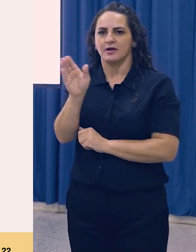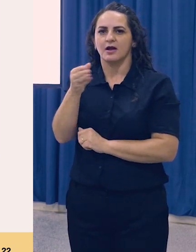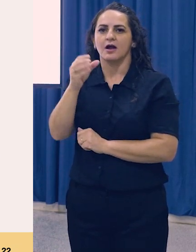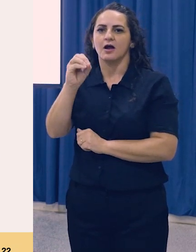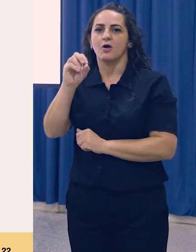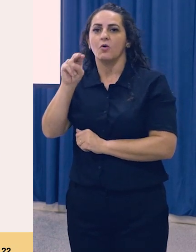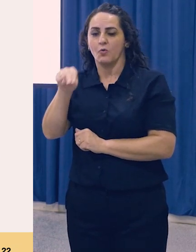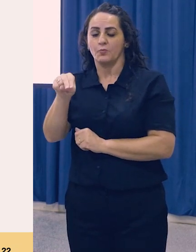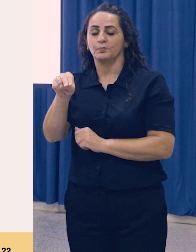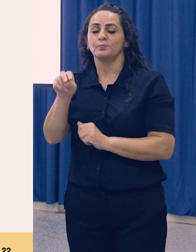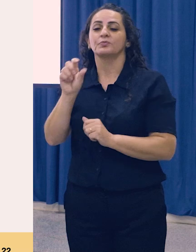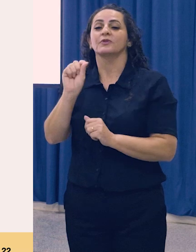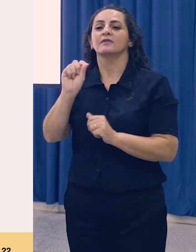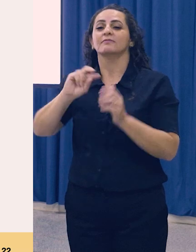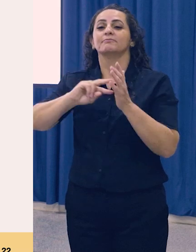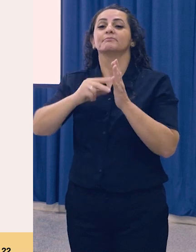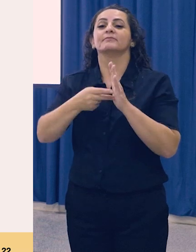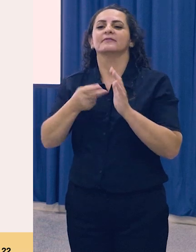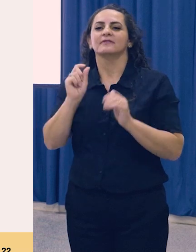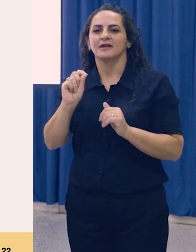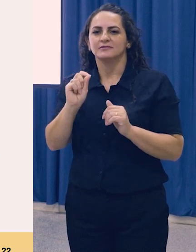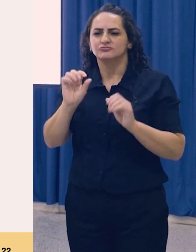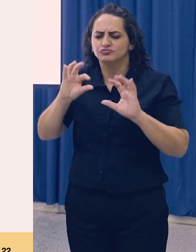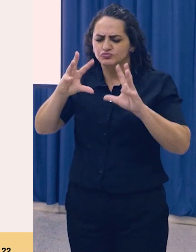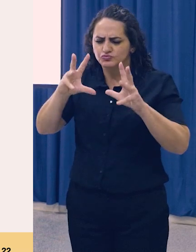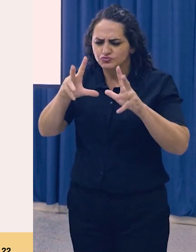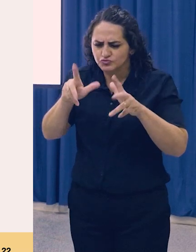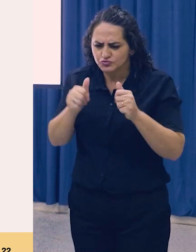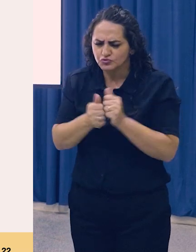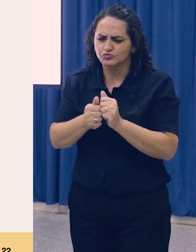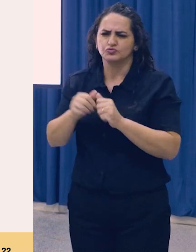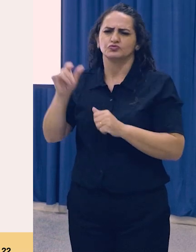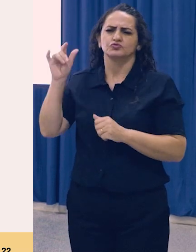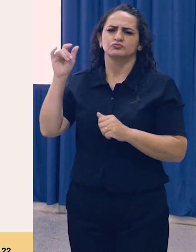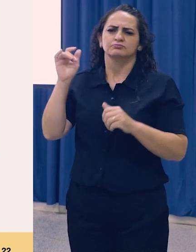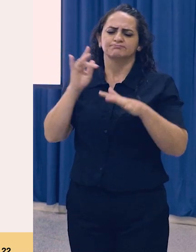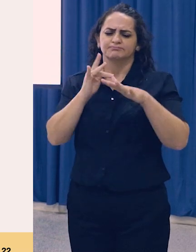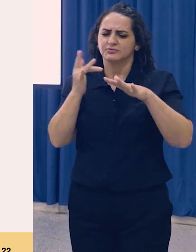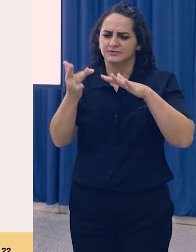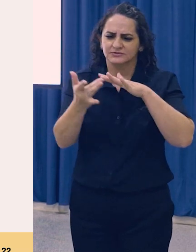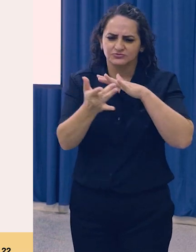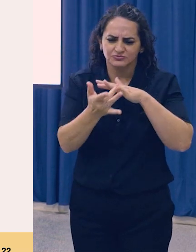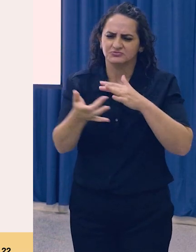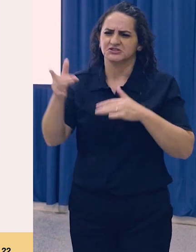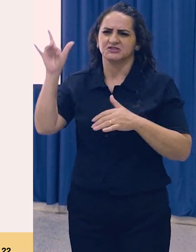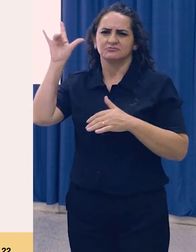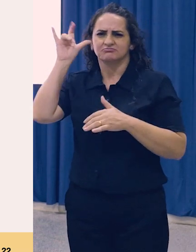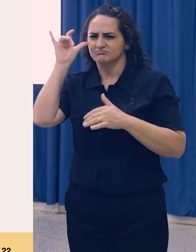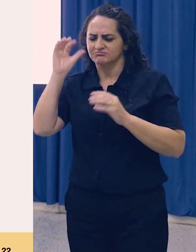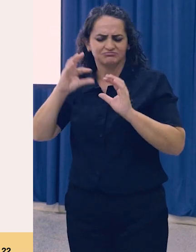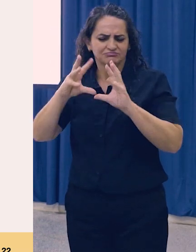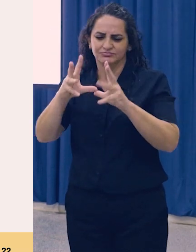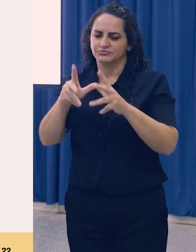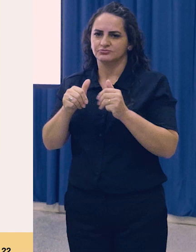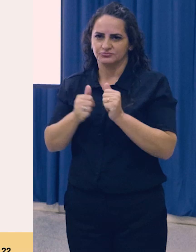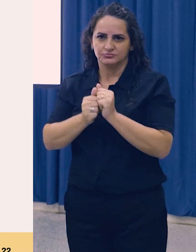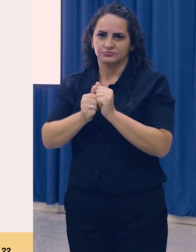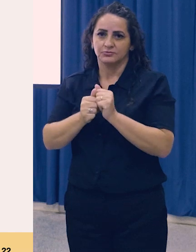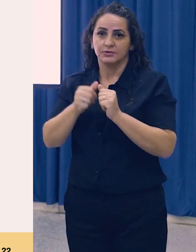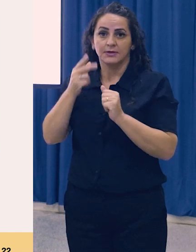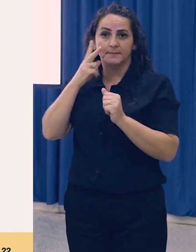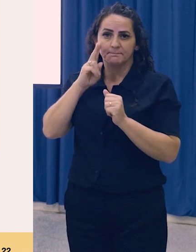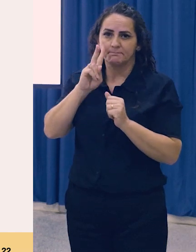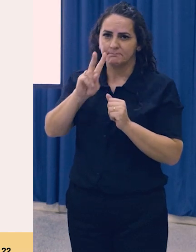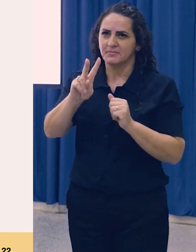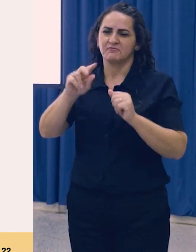todas as comunicações que são digitais, online, por rede social, ou que passa em algum